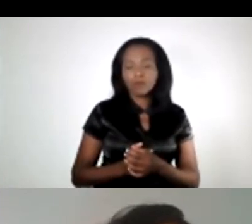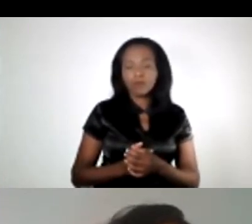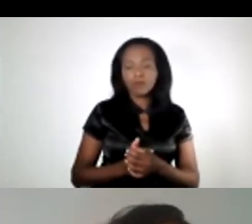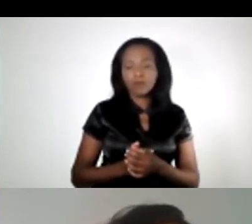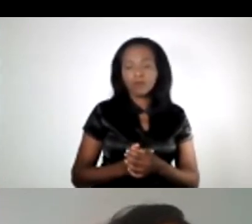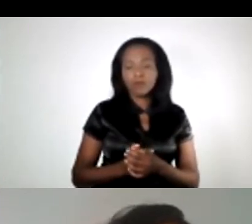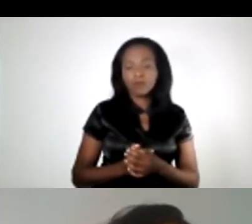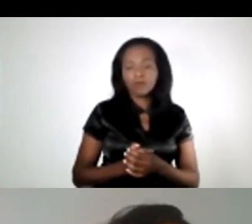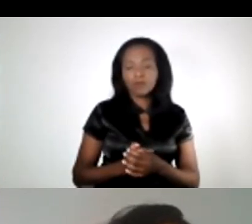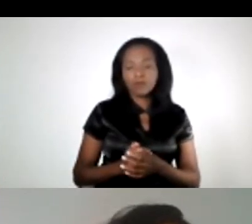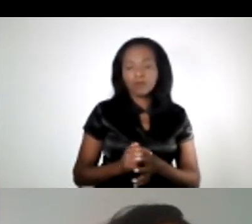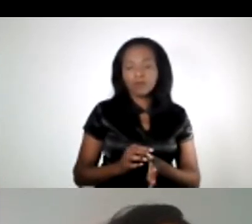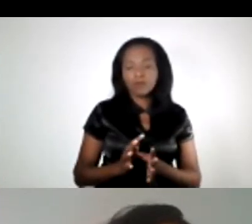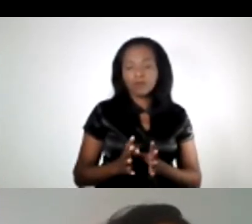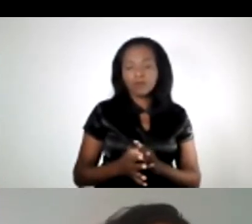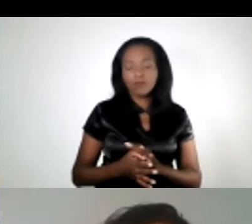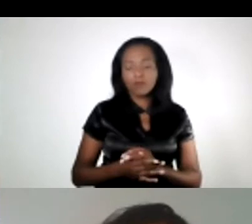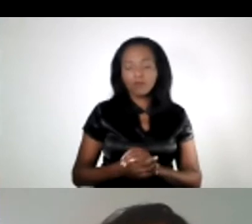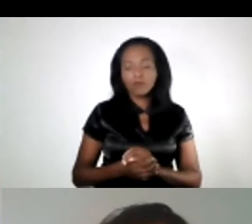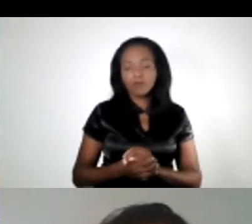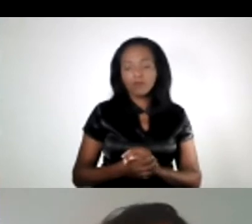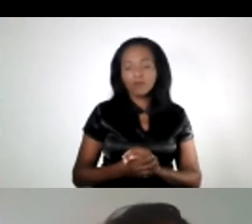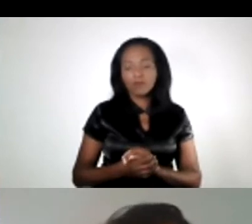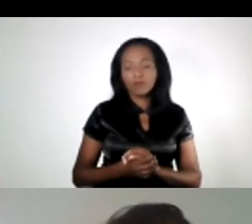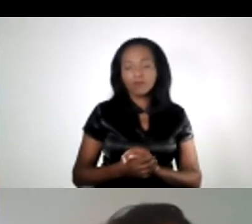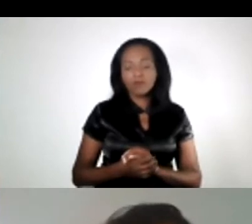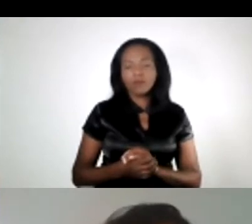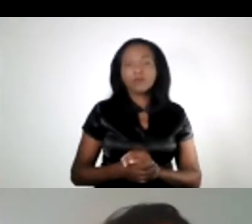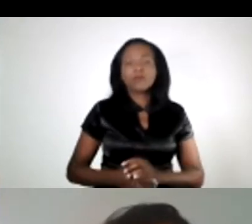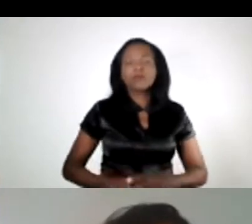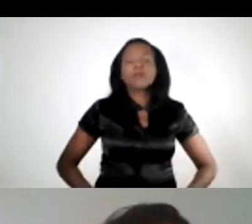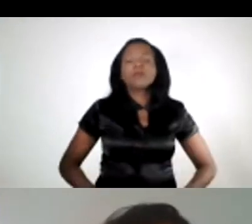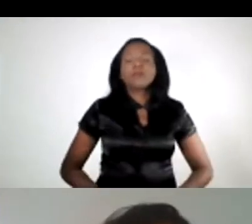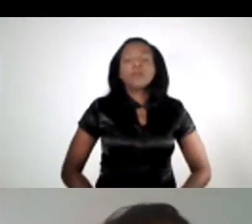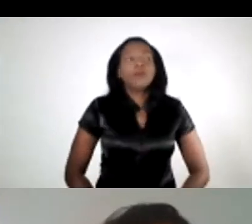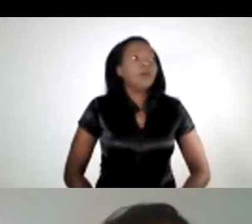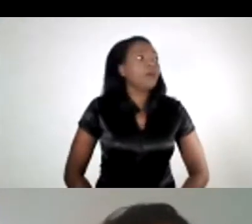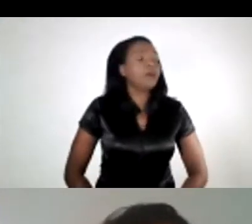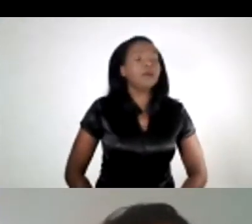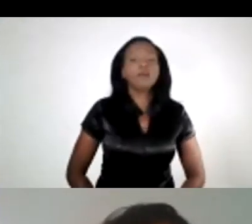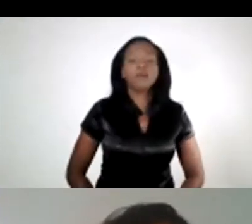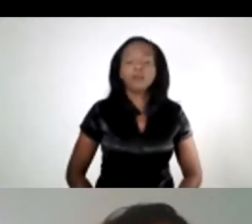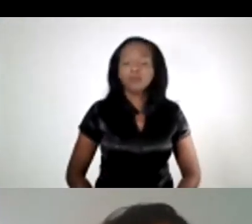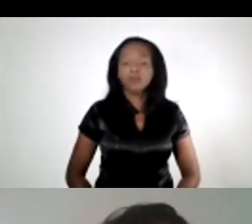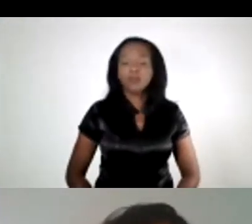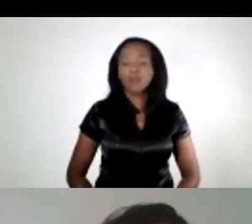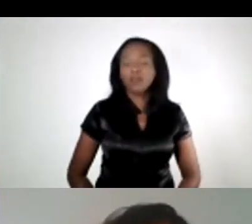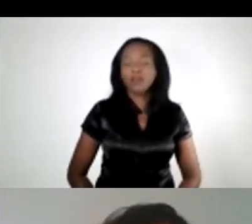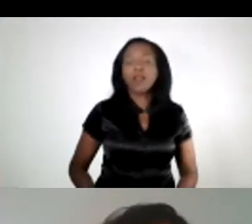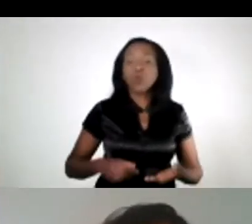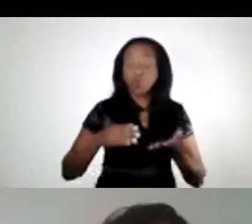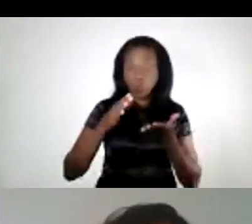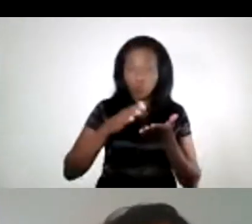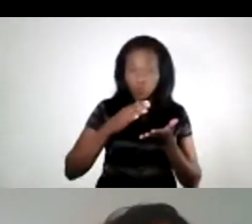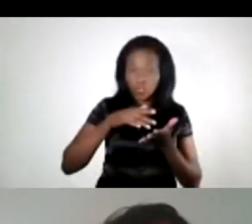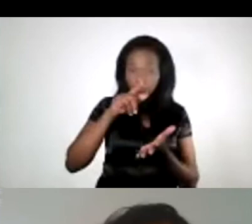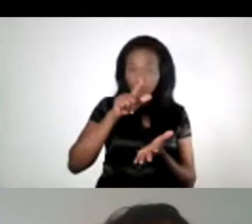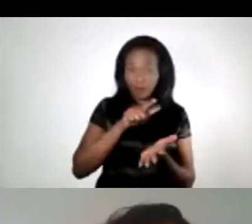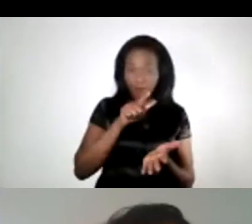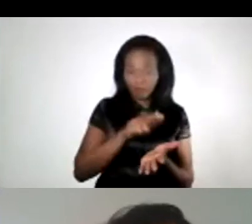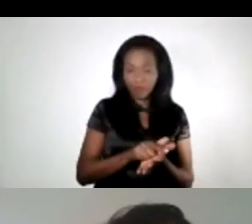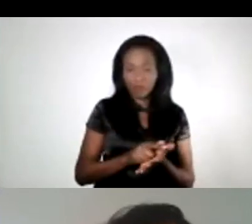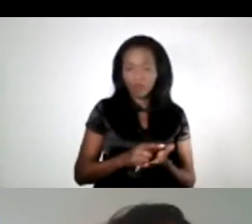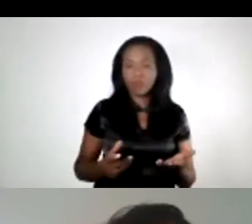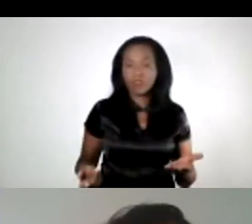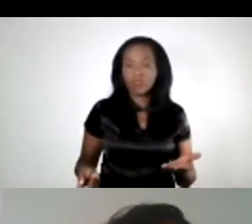Responder sobre a versão física, você está aberto? Tá. Sobre a versão física do livro, né, como a própria demanda